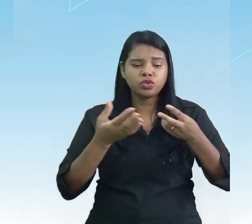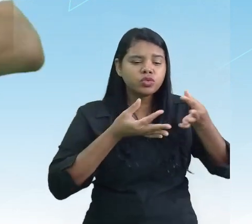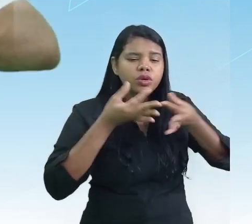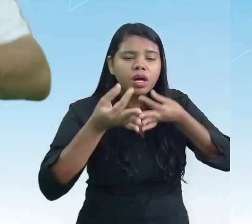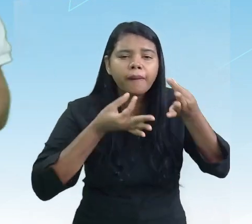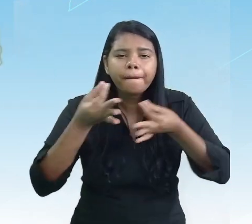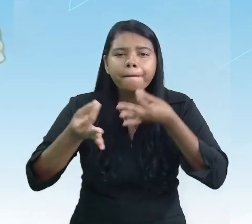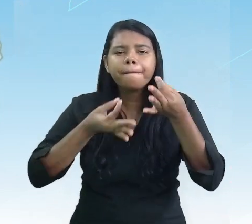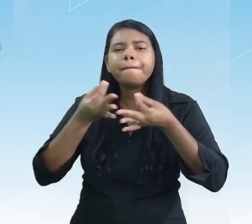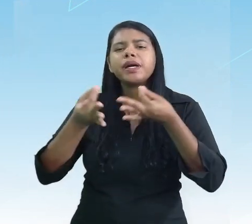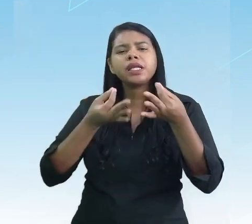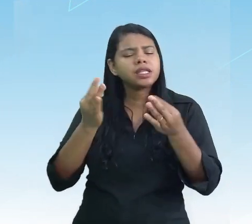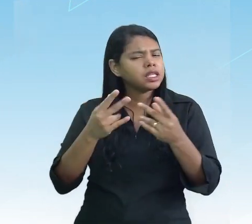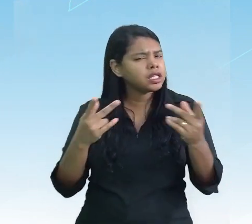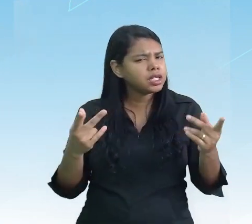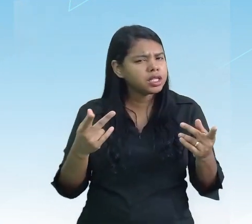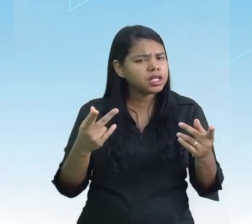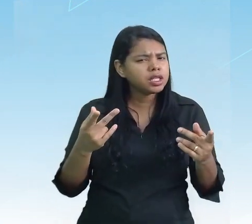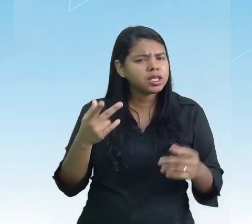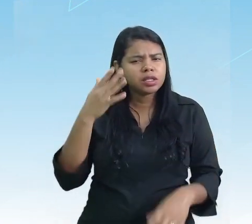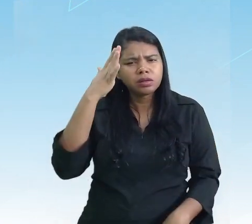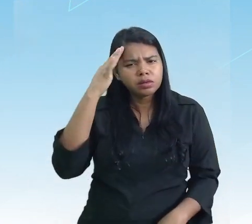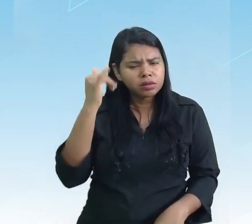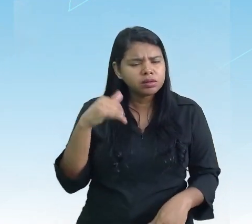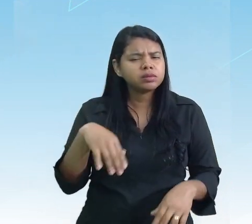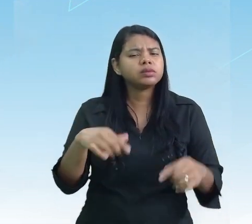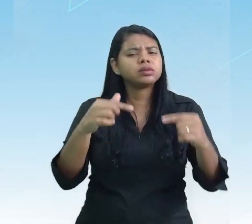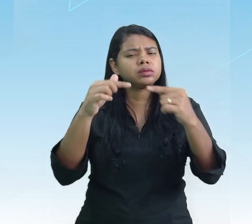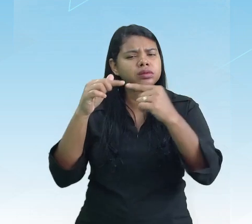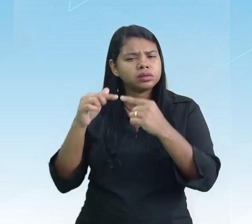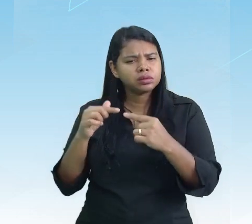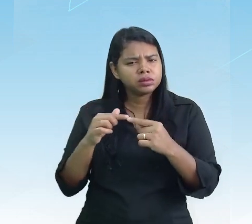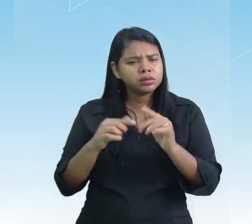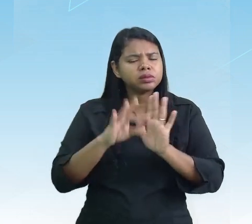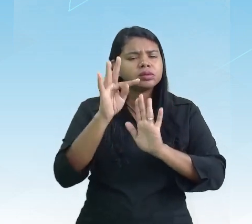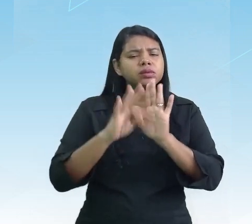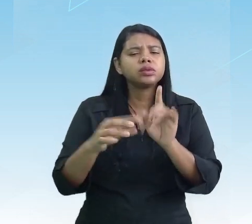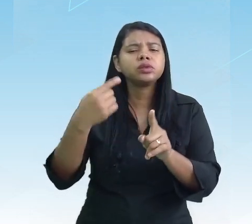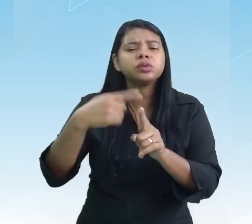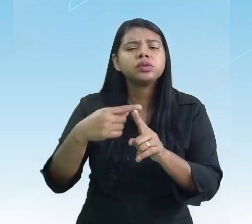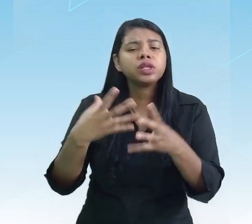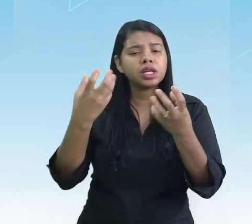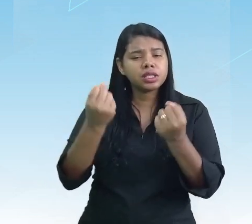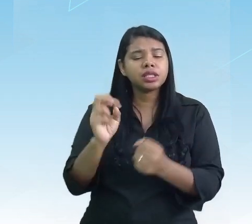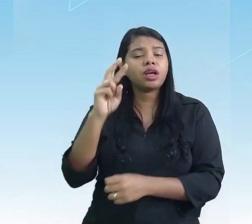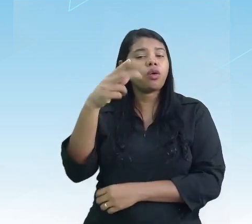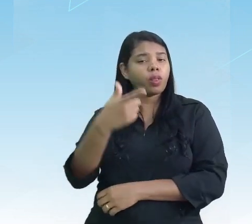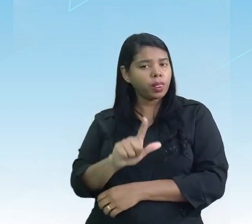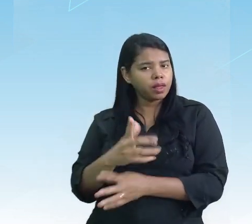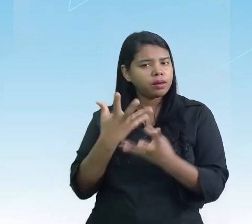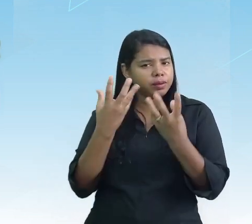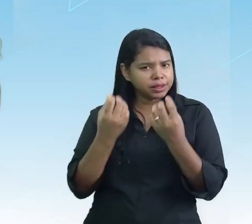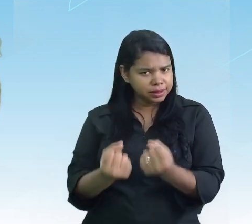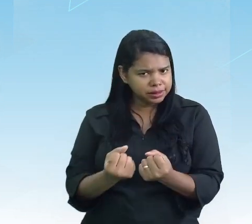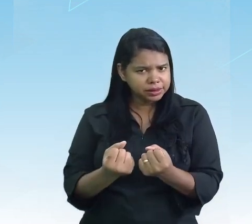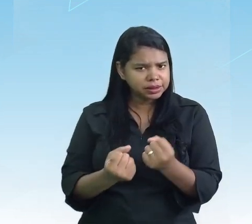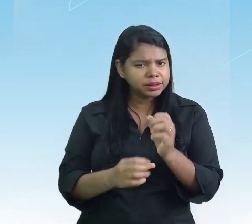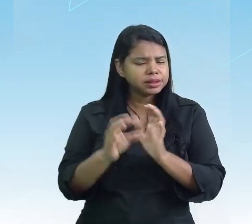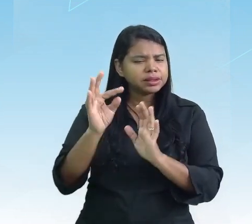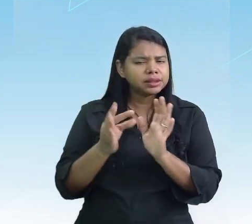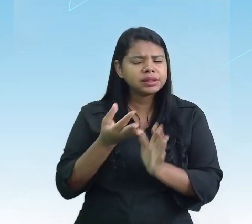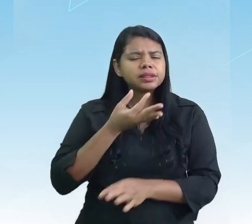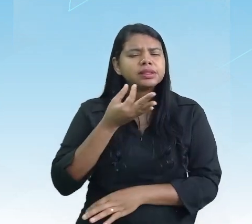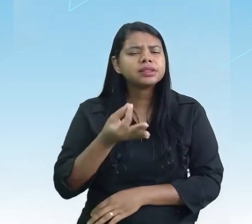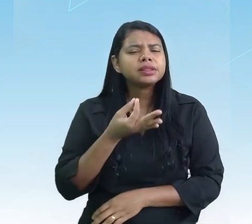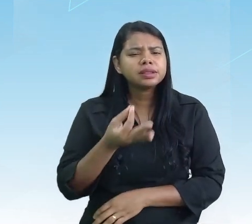Cada um vai argumentar de acordo com um determinado assunto, por que aceitar ou por que não aceitar o fato. E